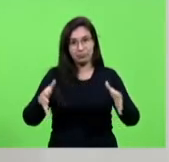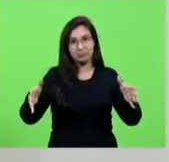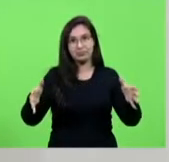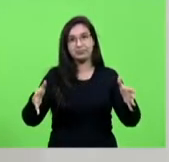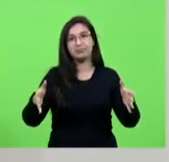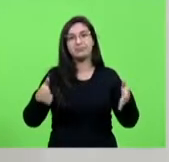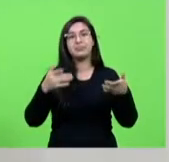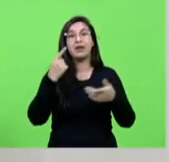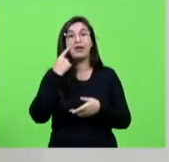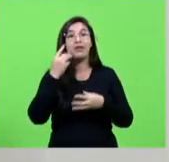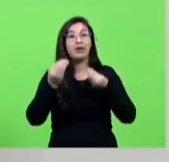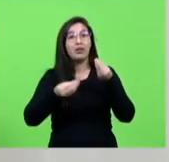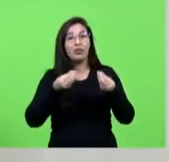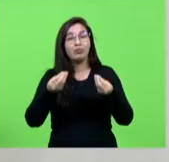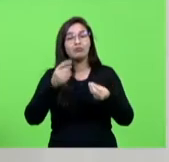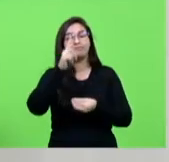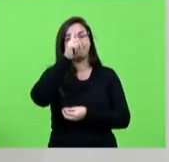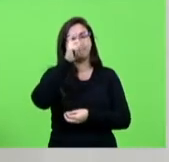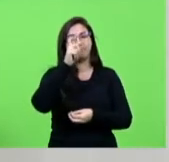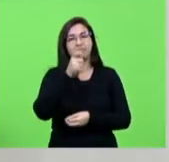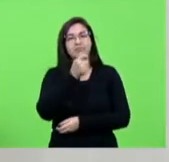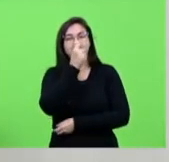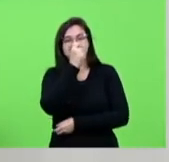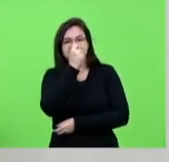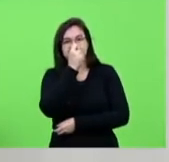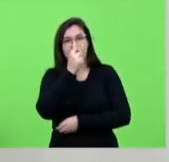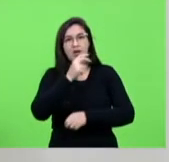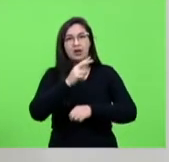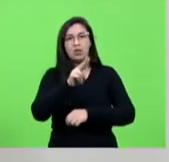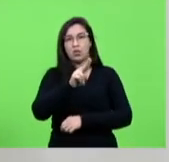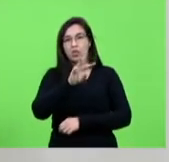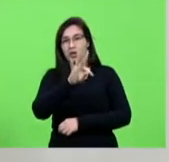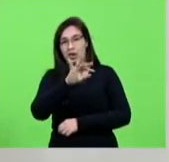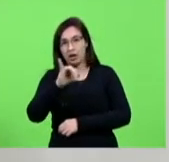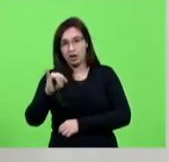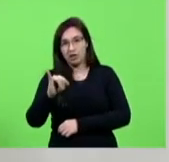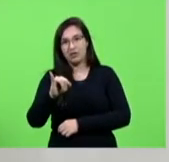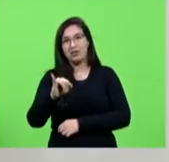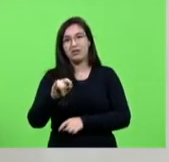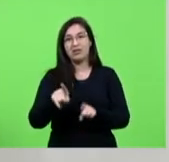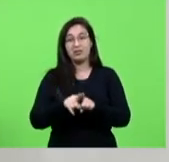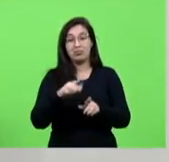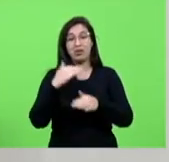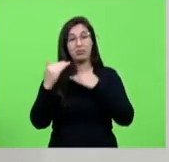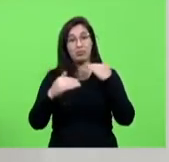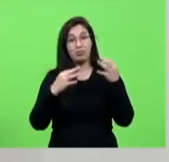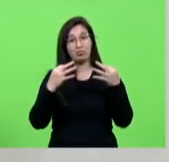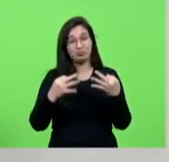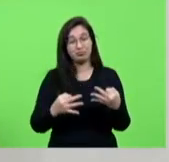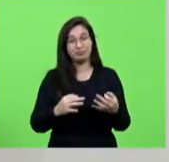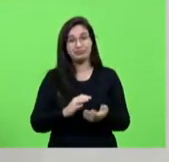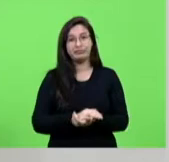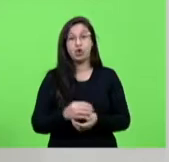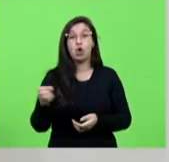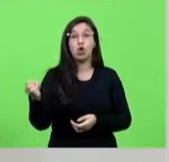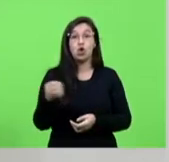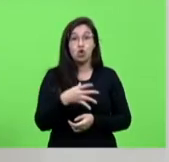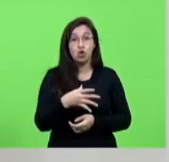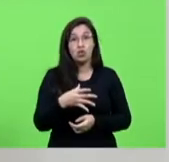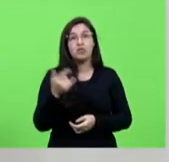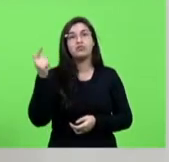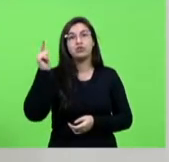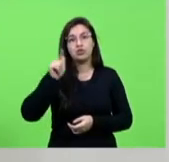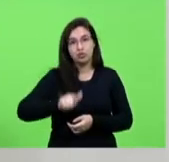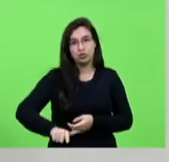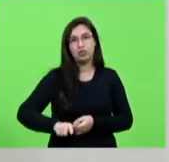hospitais lotados, UTIs lotadas, enfim, e mortes. Uma nova onda vai pressionar, portanto,